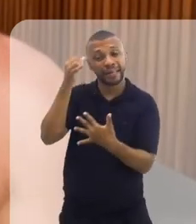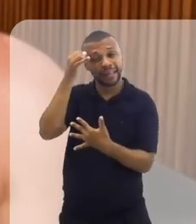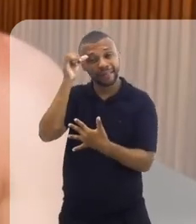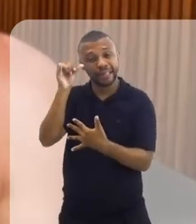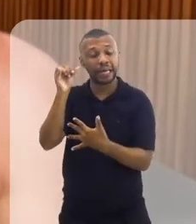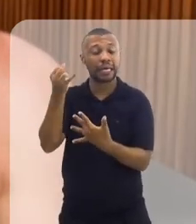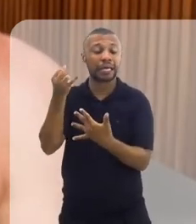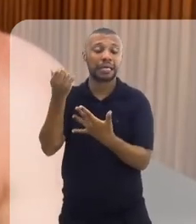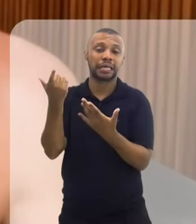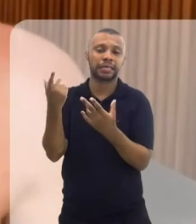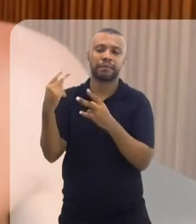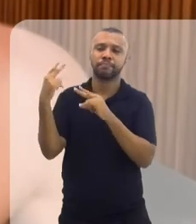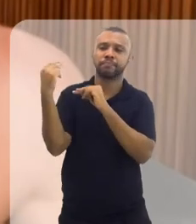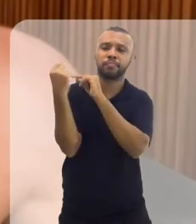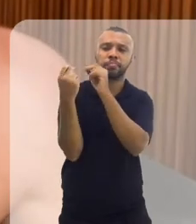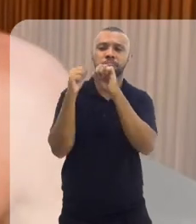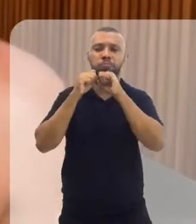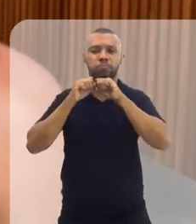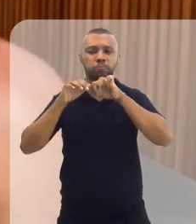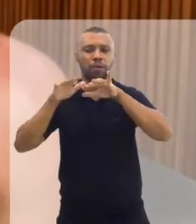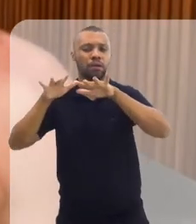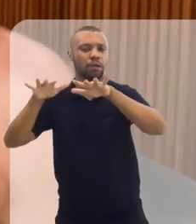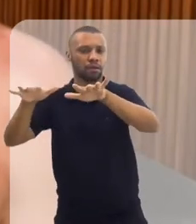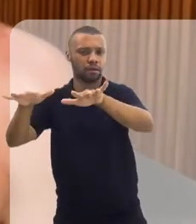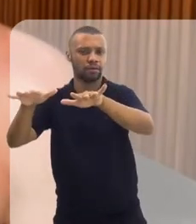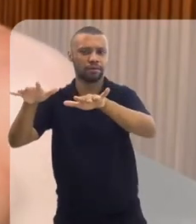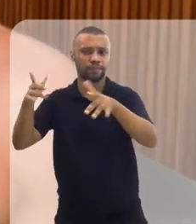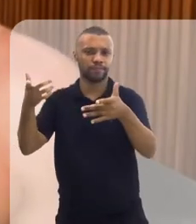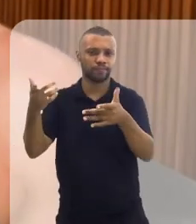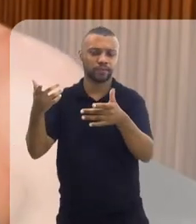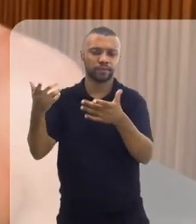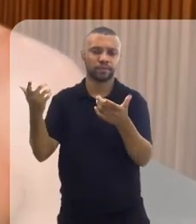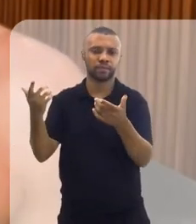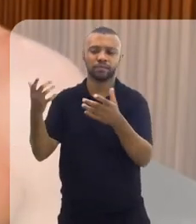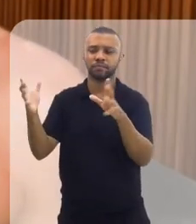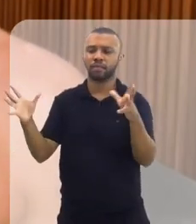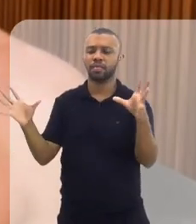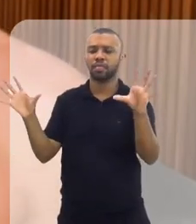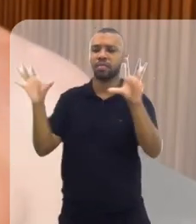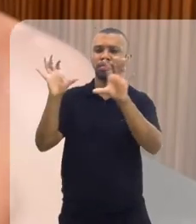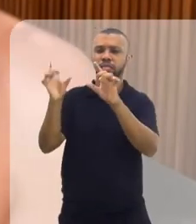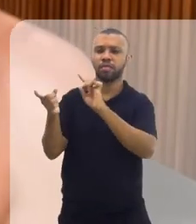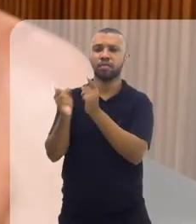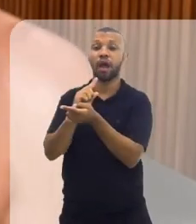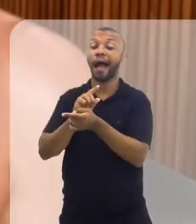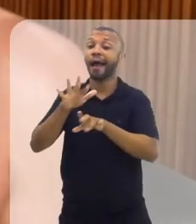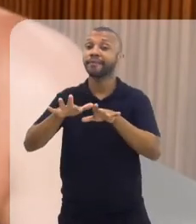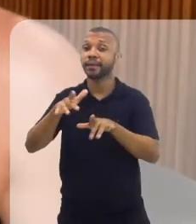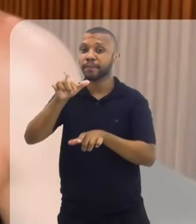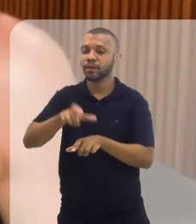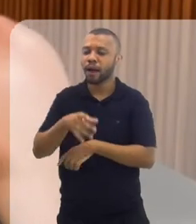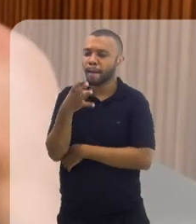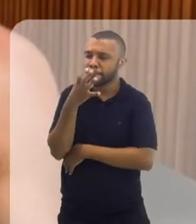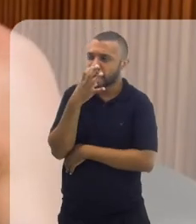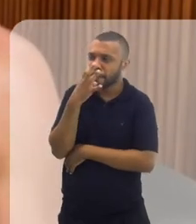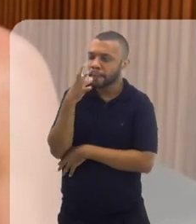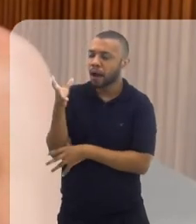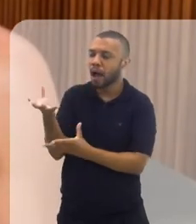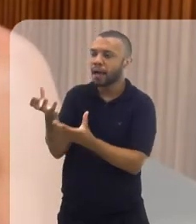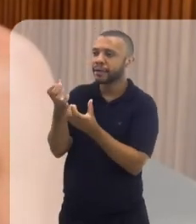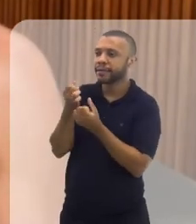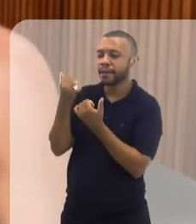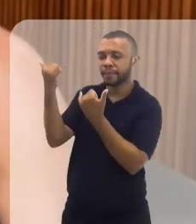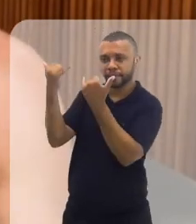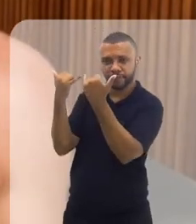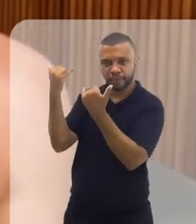forma para que não crie ecos, né? E eu acho que muitas vezes, quando as pessoas ouvem,